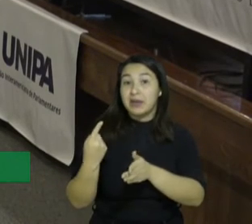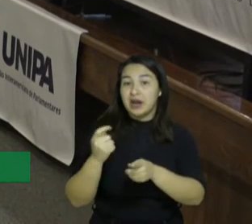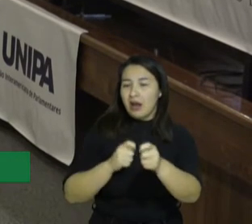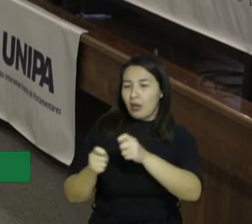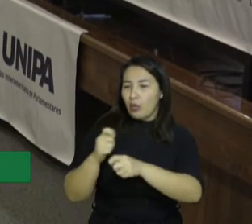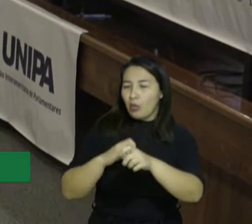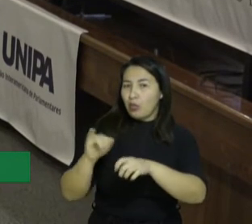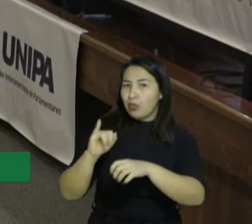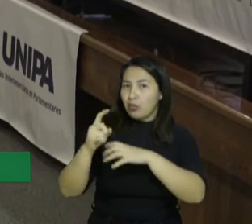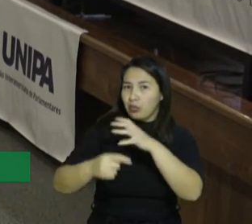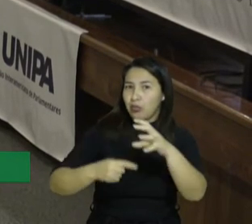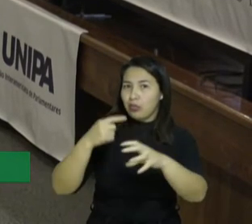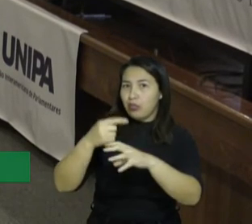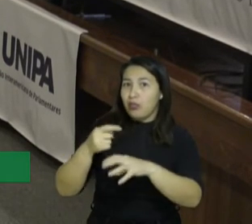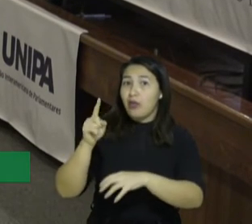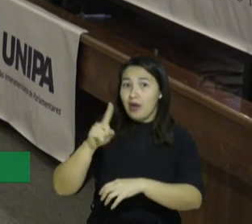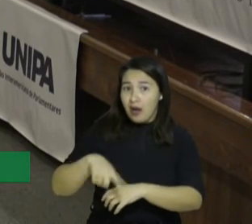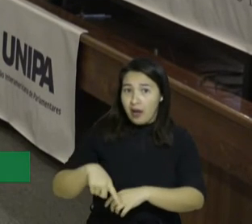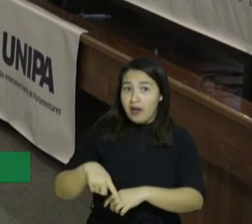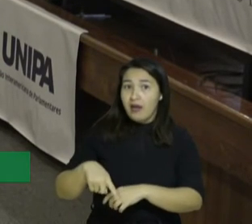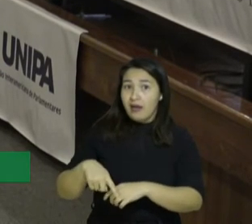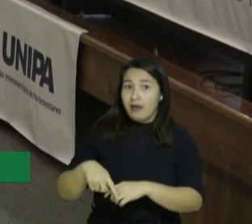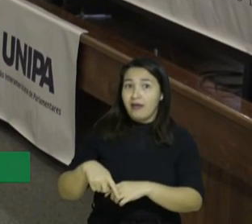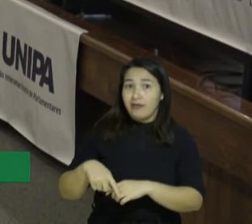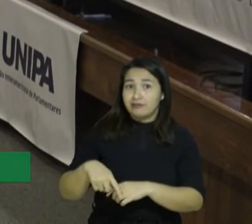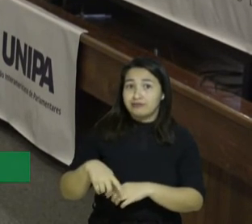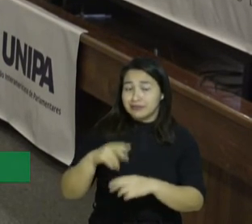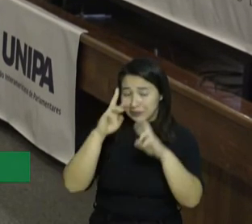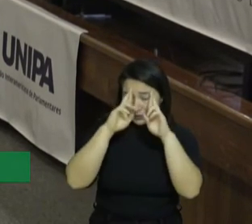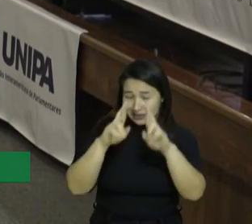gente é aprender a lidar com isso senão não vai paraa